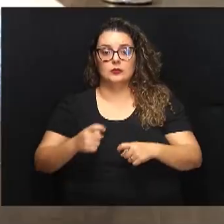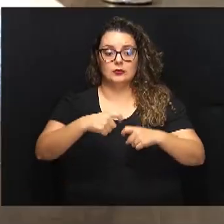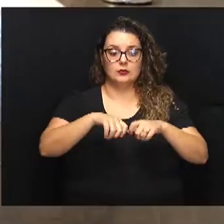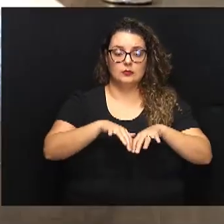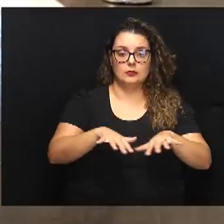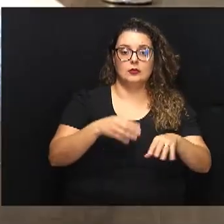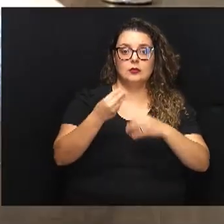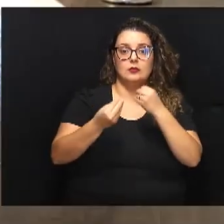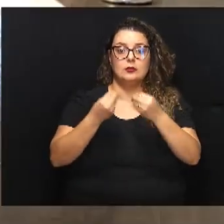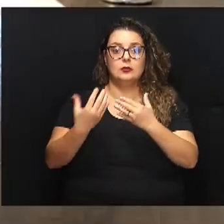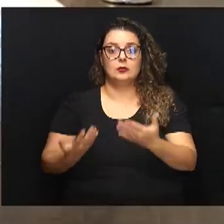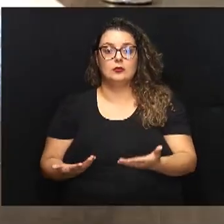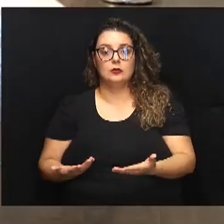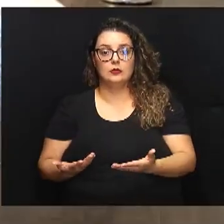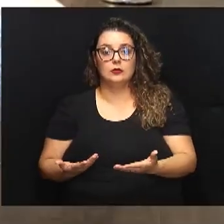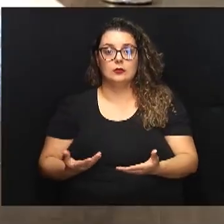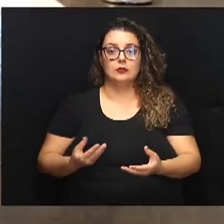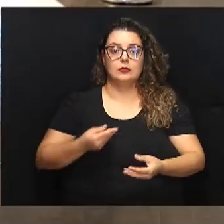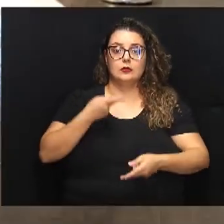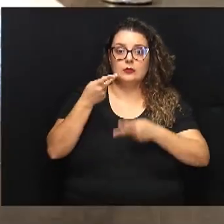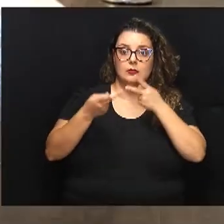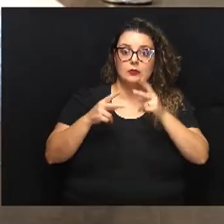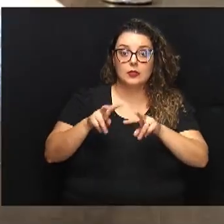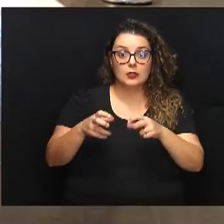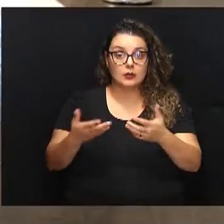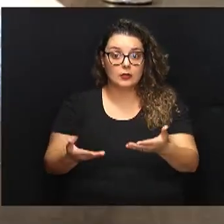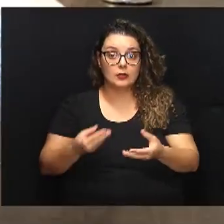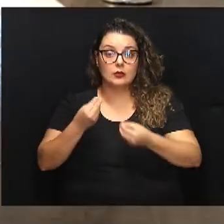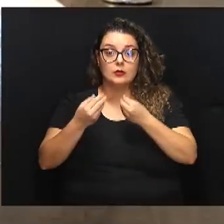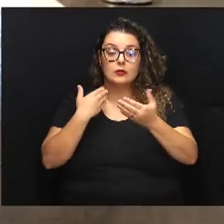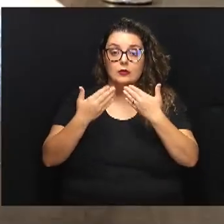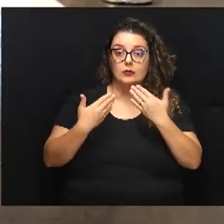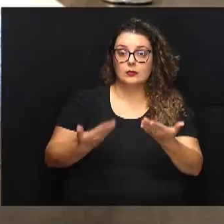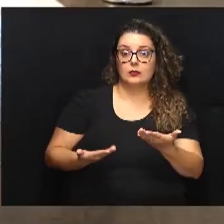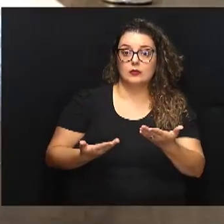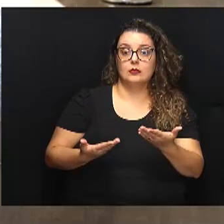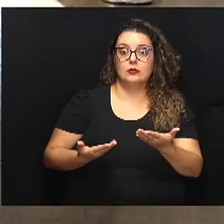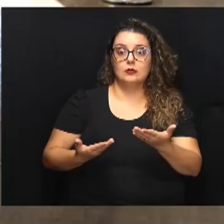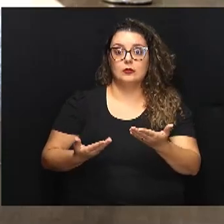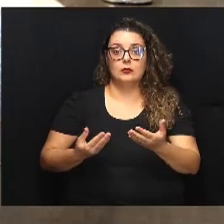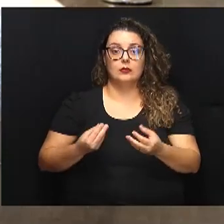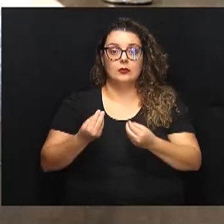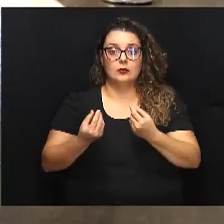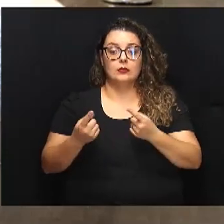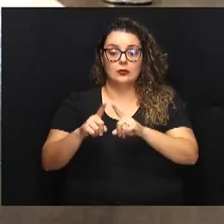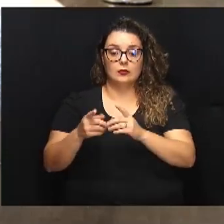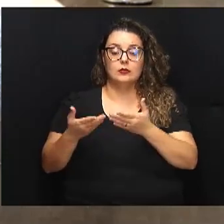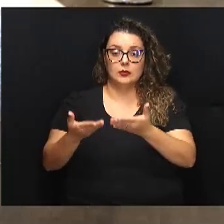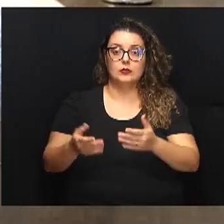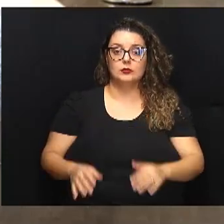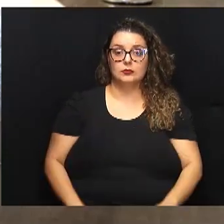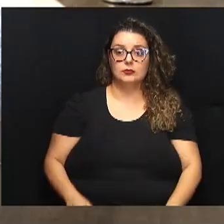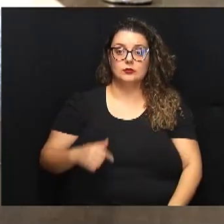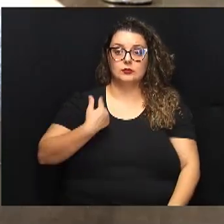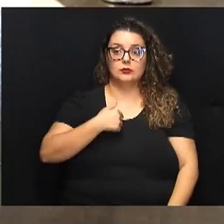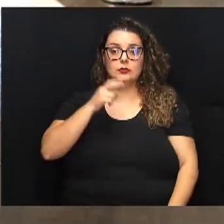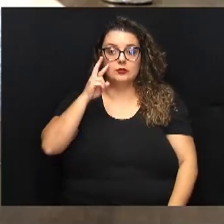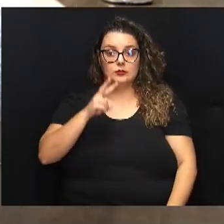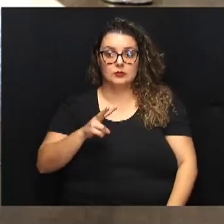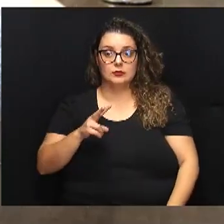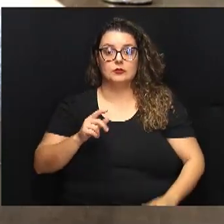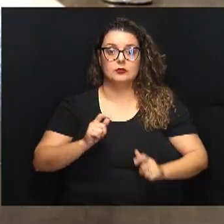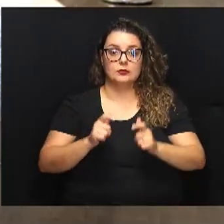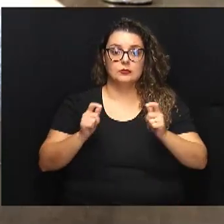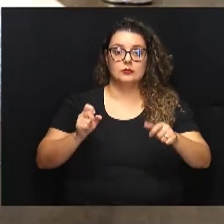como que se fala sobre isso, como conversa, como traz isso para o parceiro. A gente tem visto uma crescente de